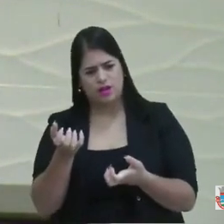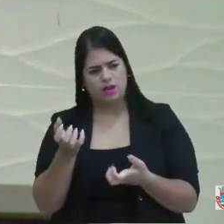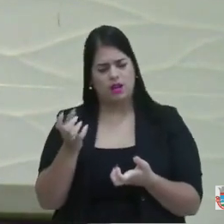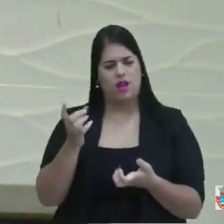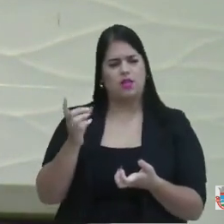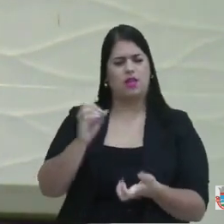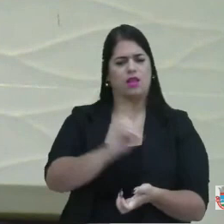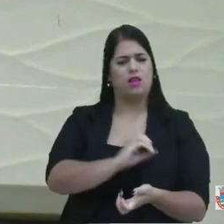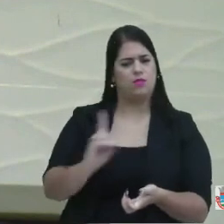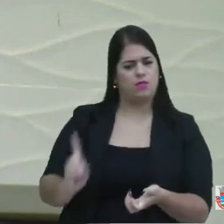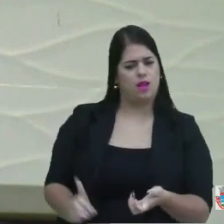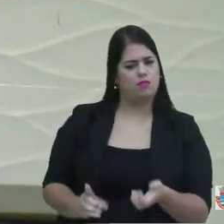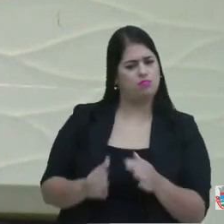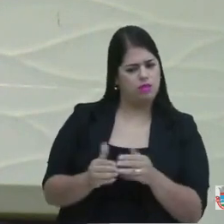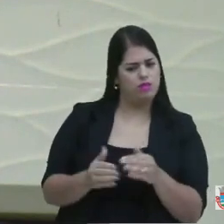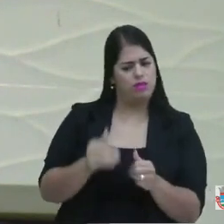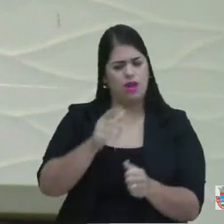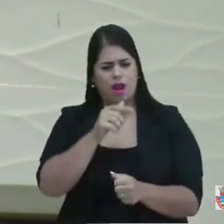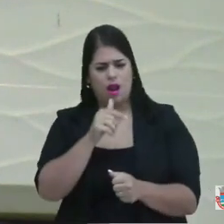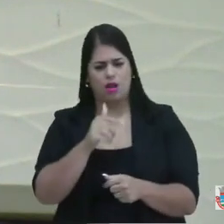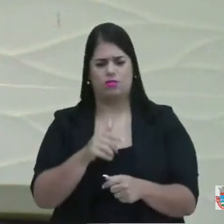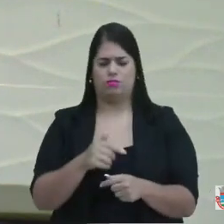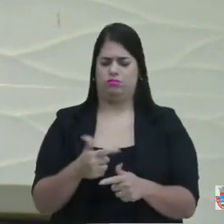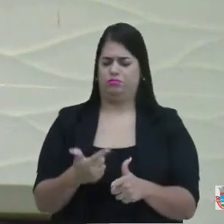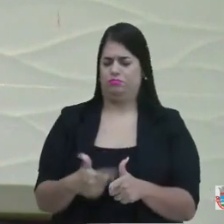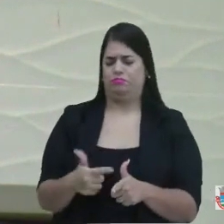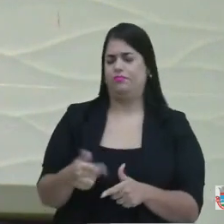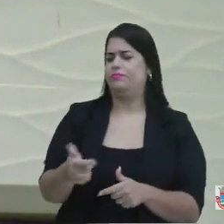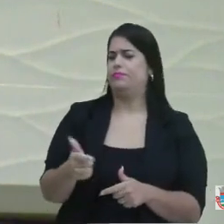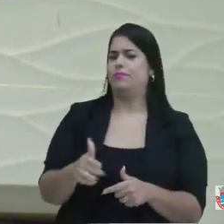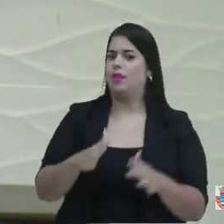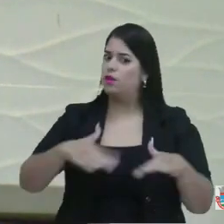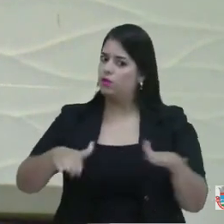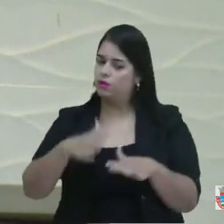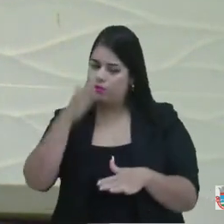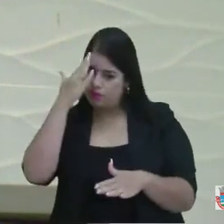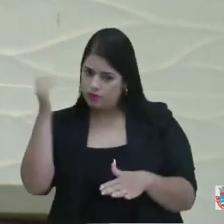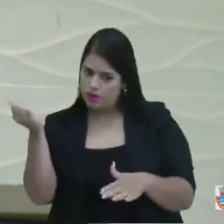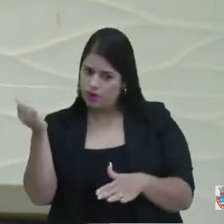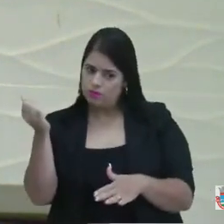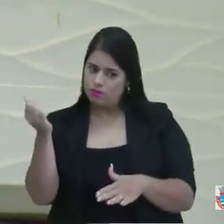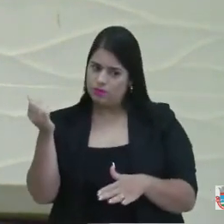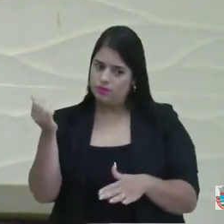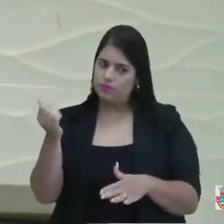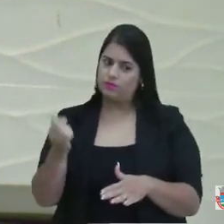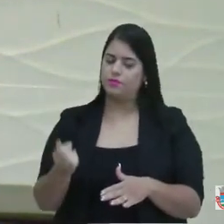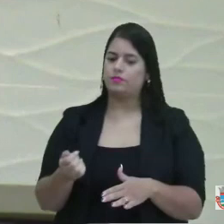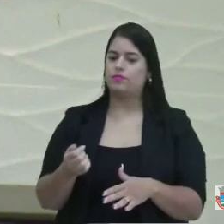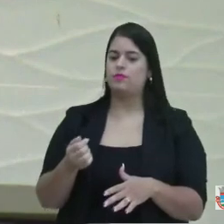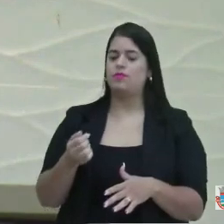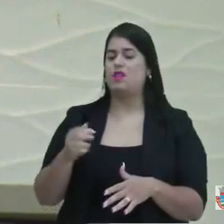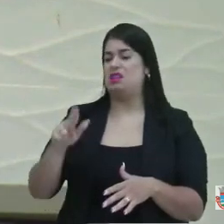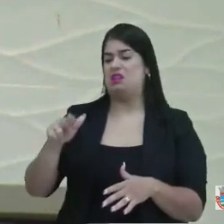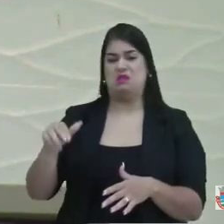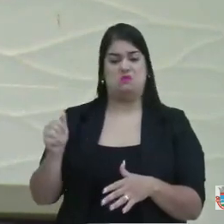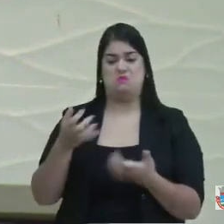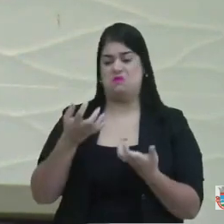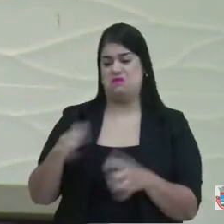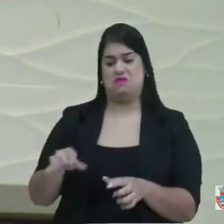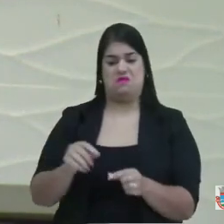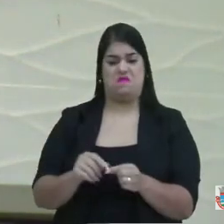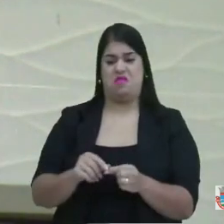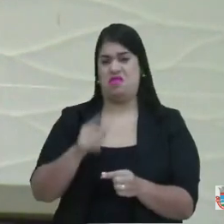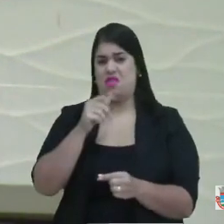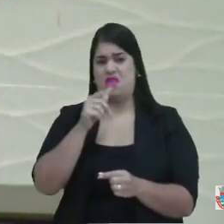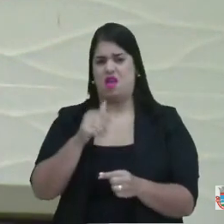através daquela água, ela não ganha nome com isso, não. Que todo mundo sabe que ela não teve boa vontade de fazer aquela água nunca. Como